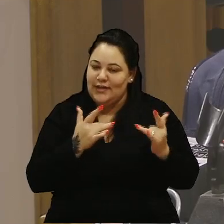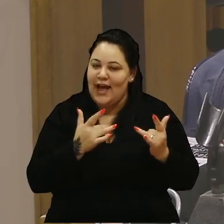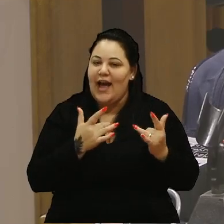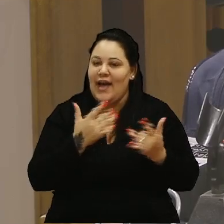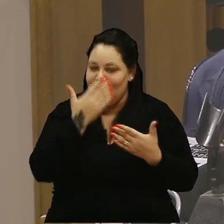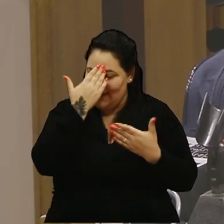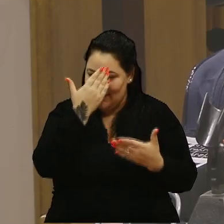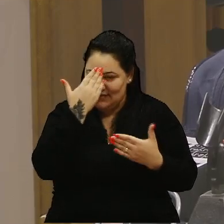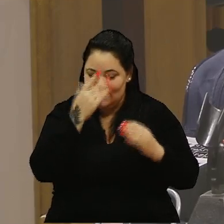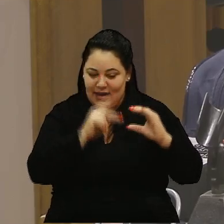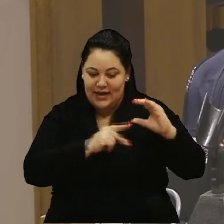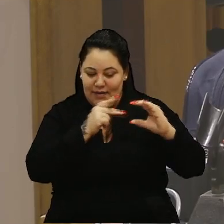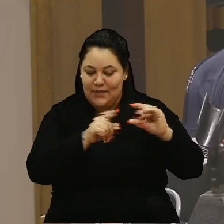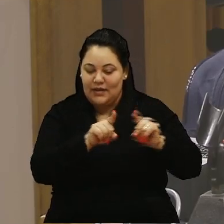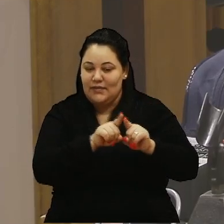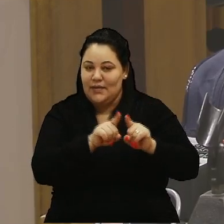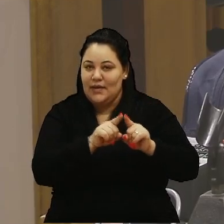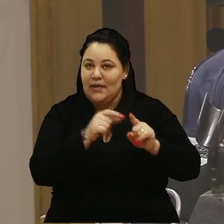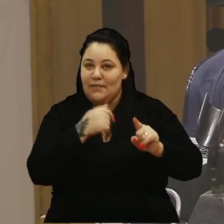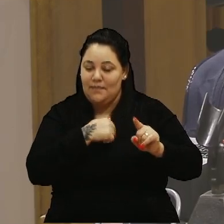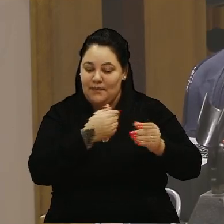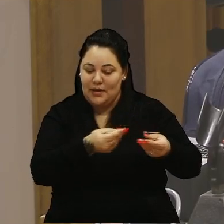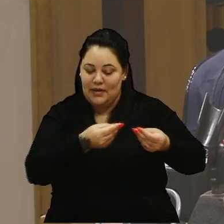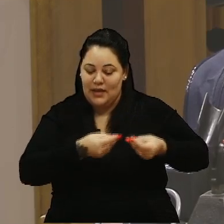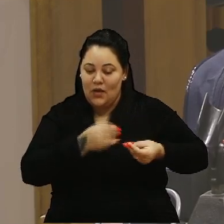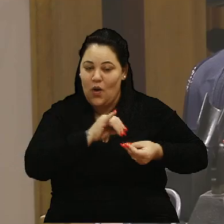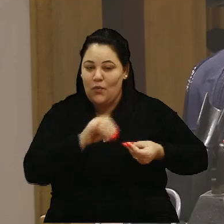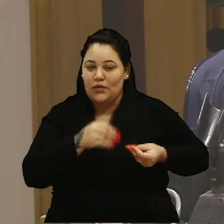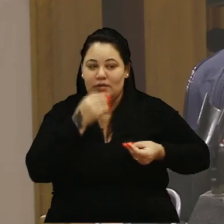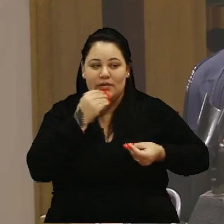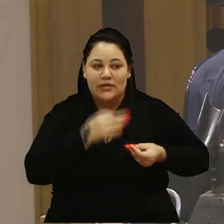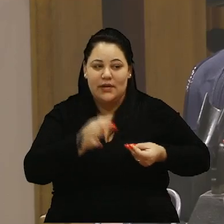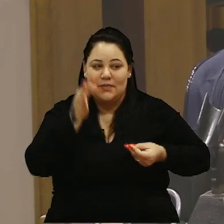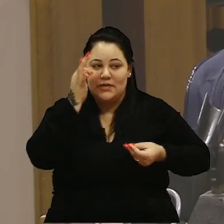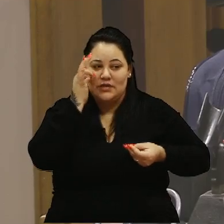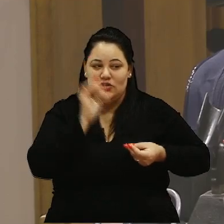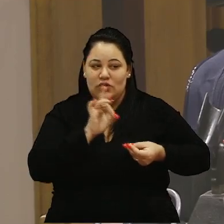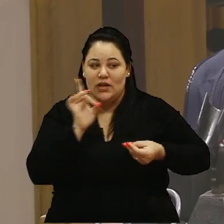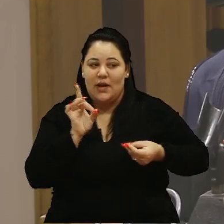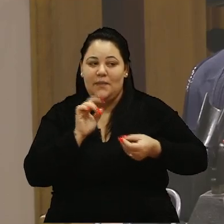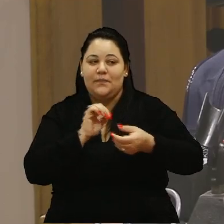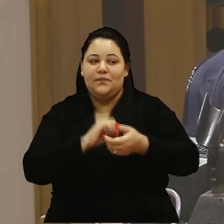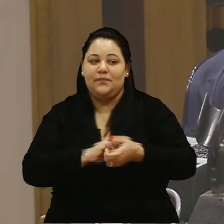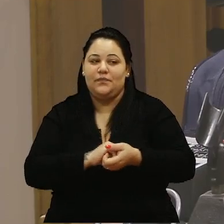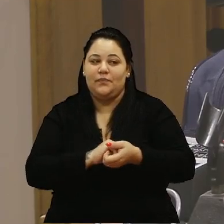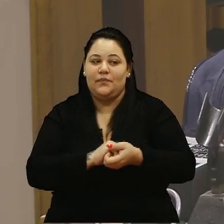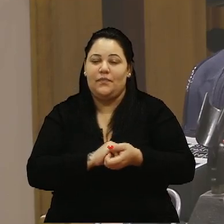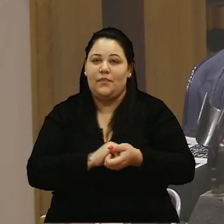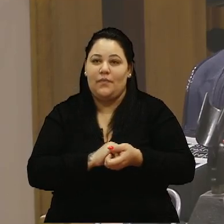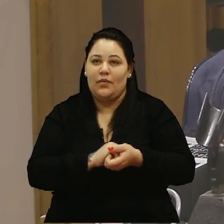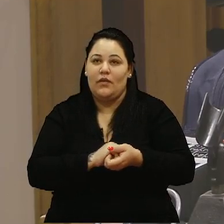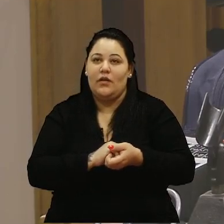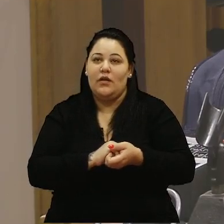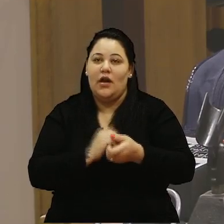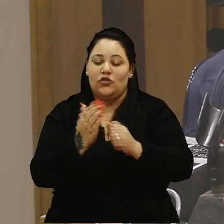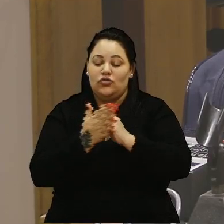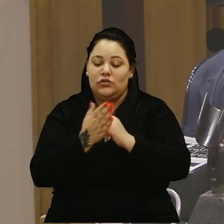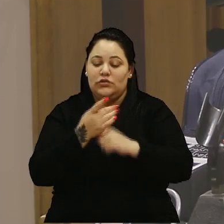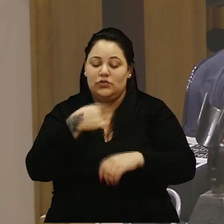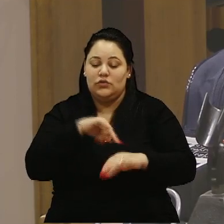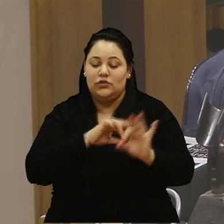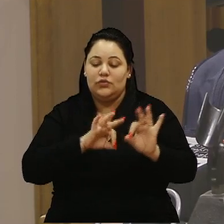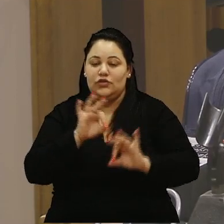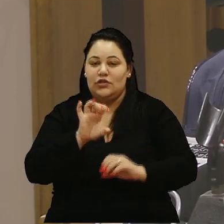aqui também por ter me oferecido essa oportunidade de estar lá representando e buscando recurso, né, para os nossos projetos. Seria isso.